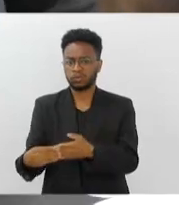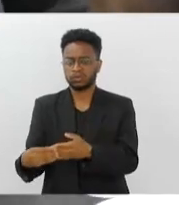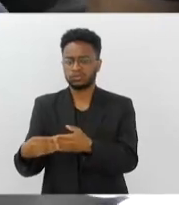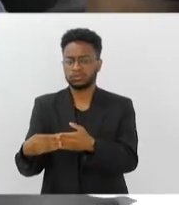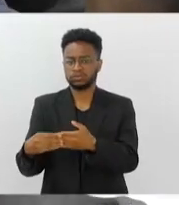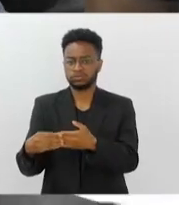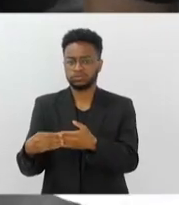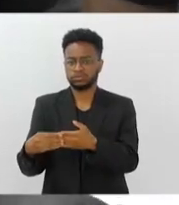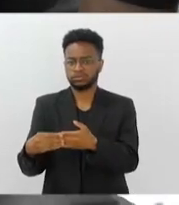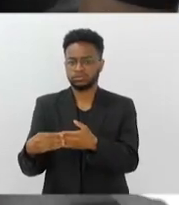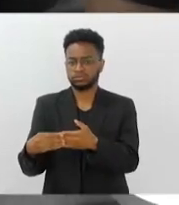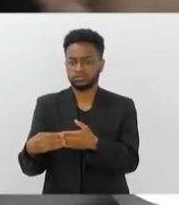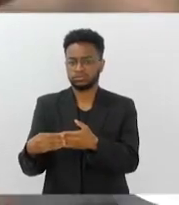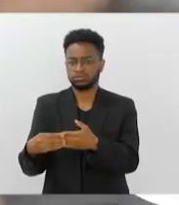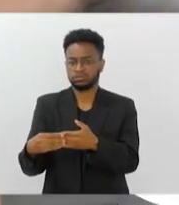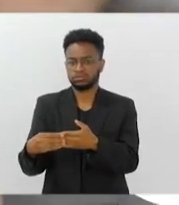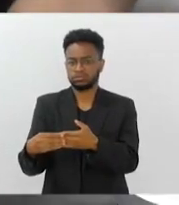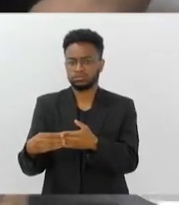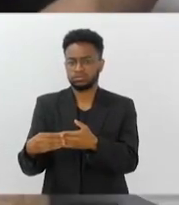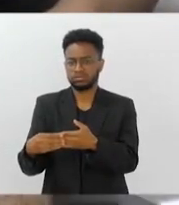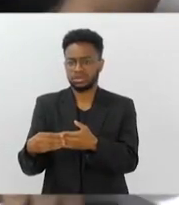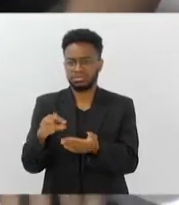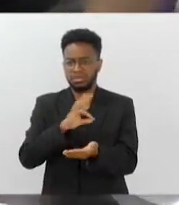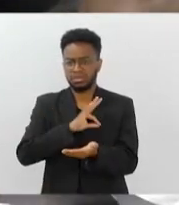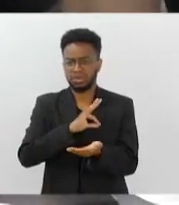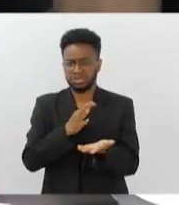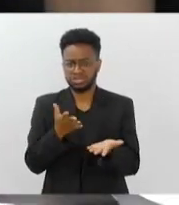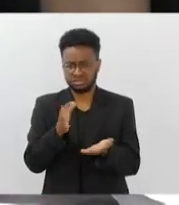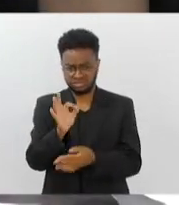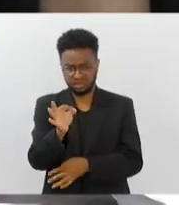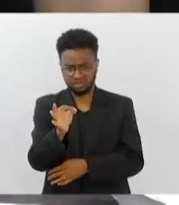encaminhar a autoridade policial?